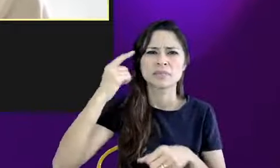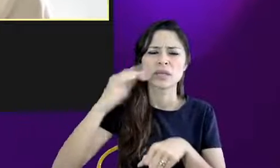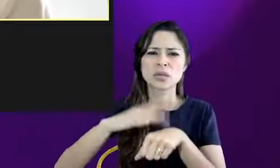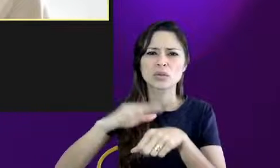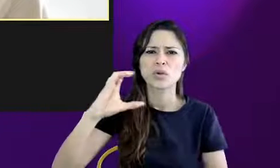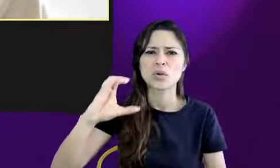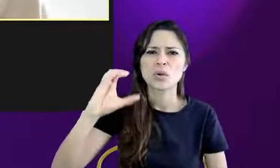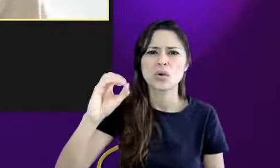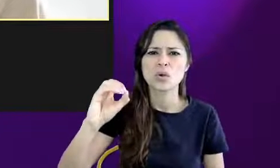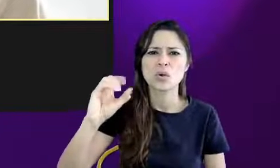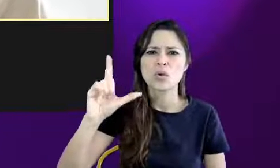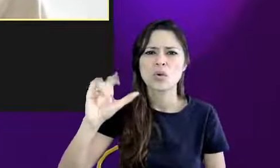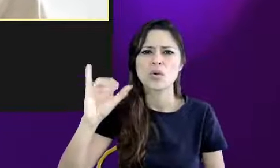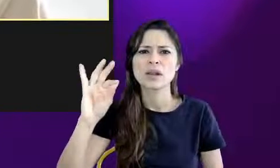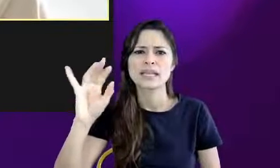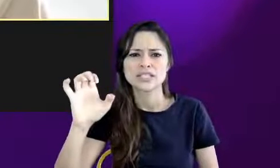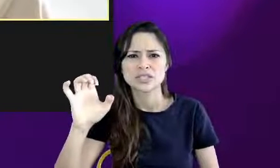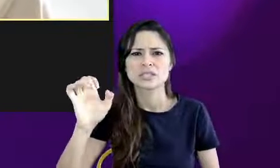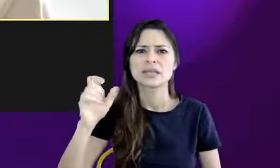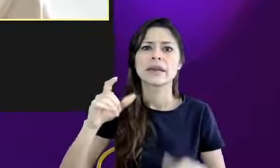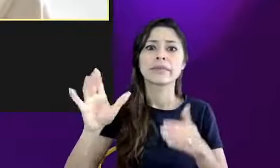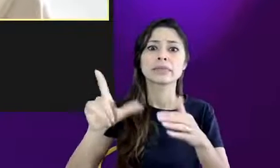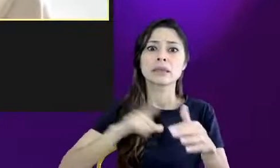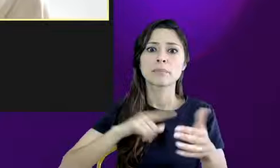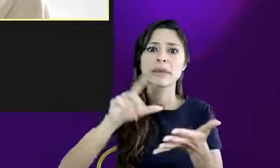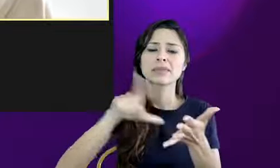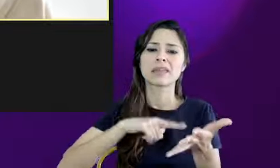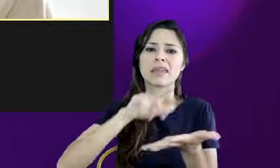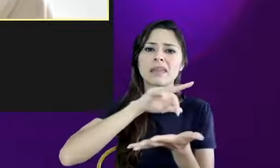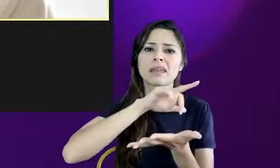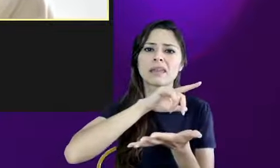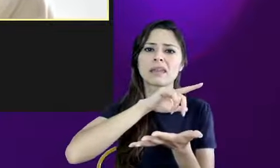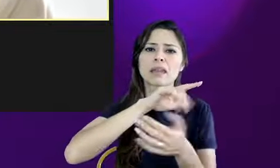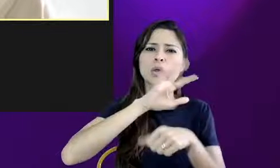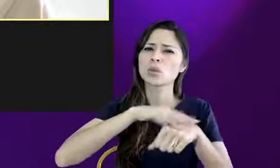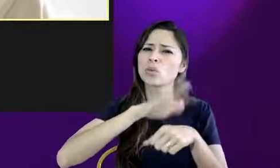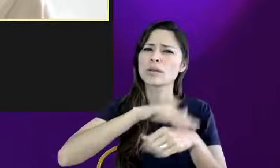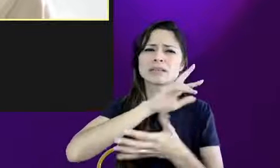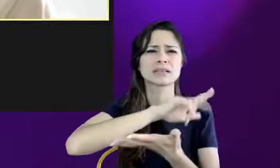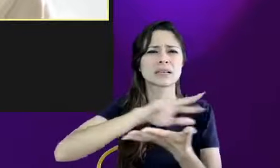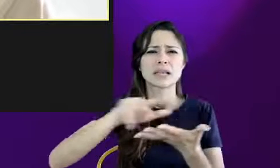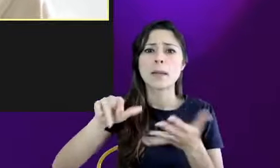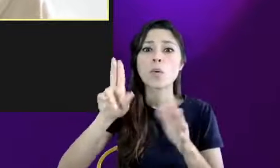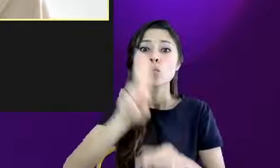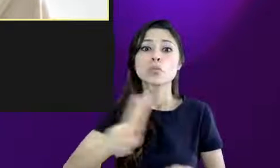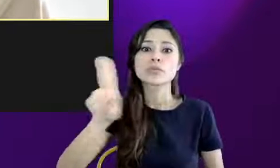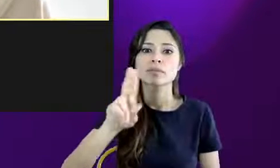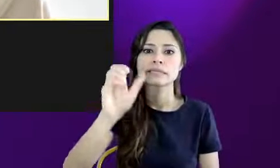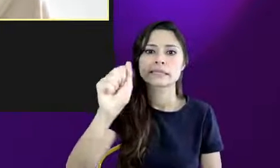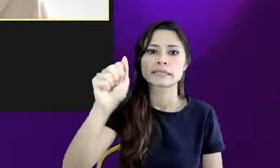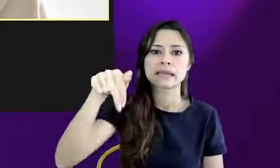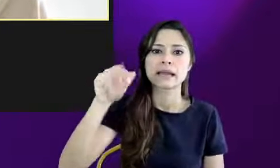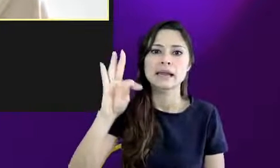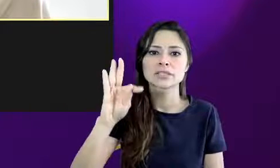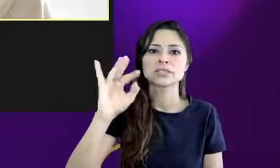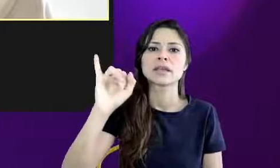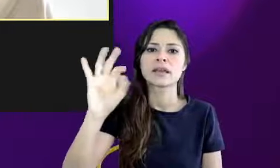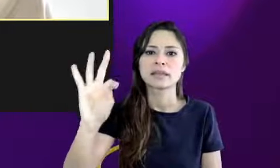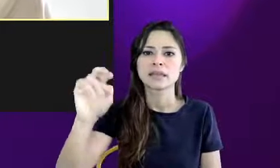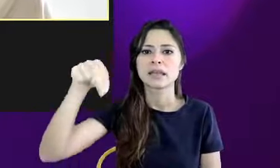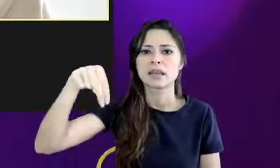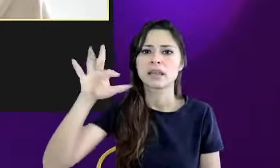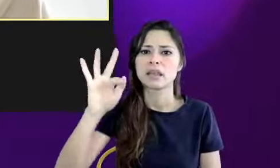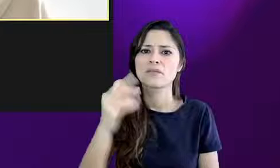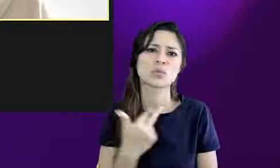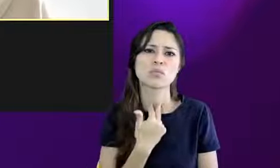Maio 3, com comorbidades que contraindica o uso do anti-TNF, o que você escolheria? Esse